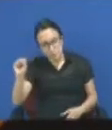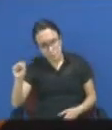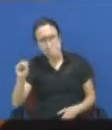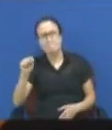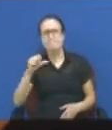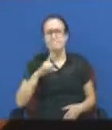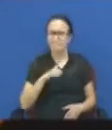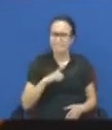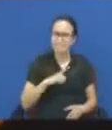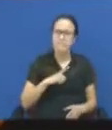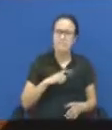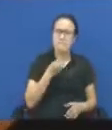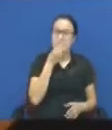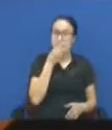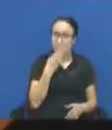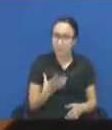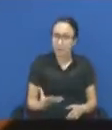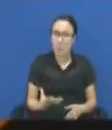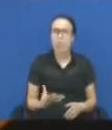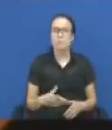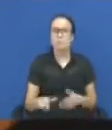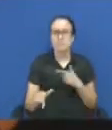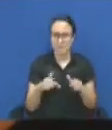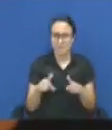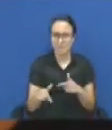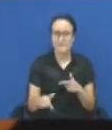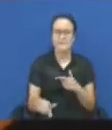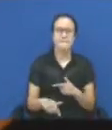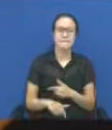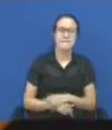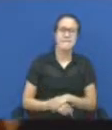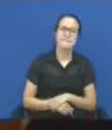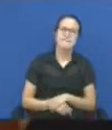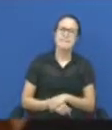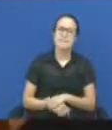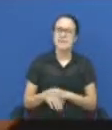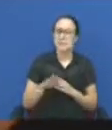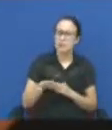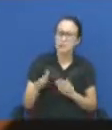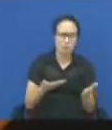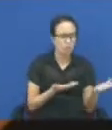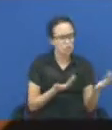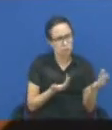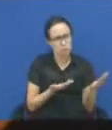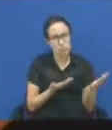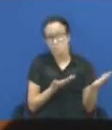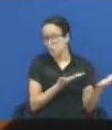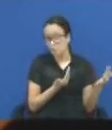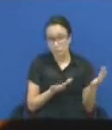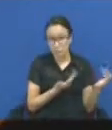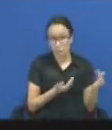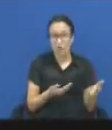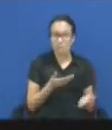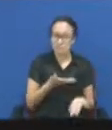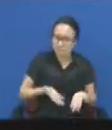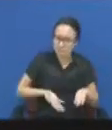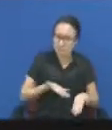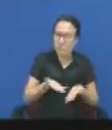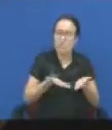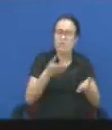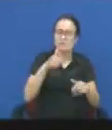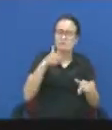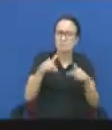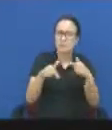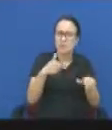como a valorização dos serviços prestados pelo patrulheiro, solicitando até ao presidente dessa casa que faça